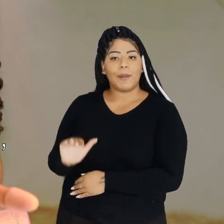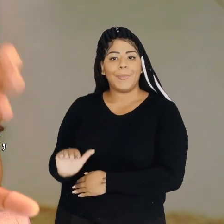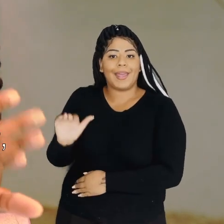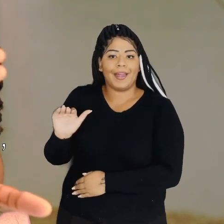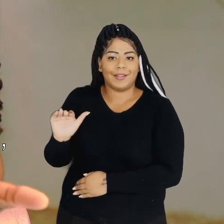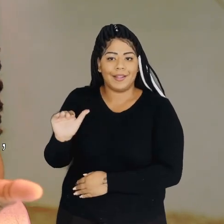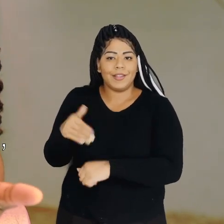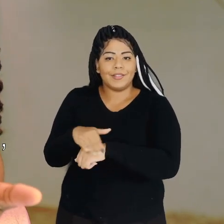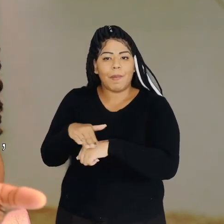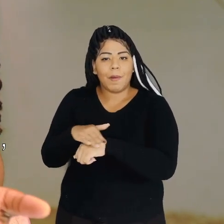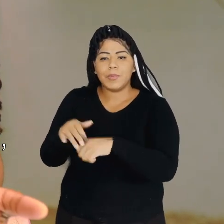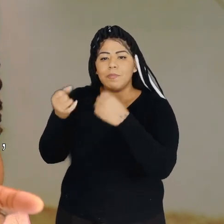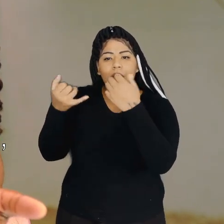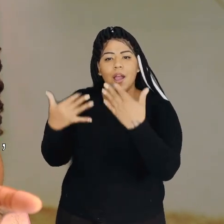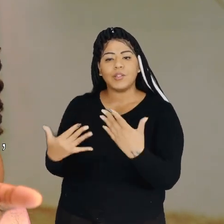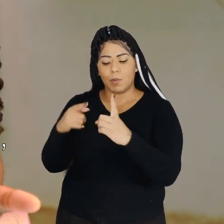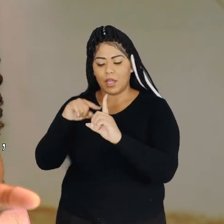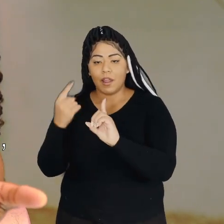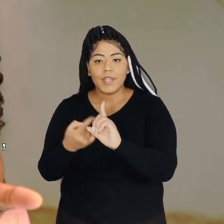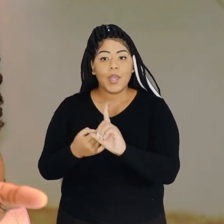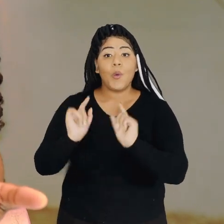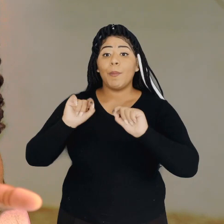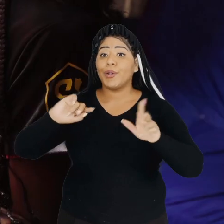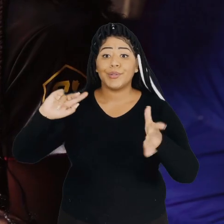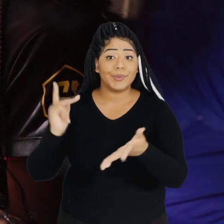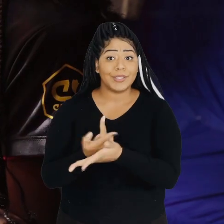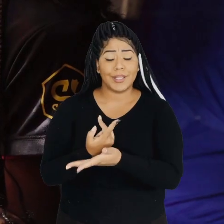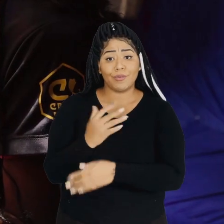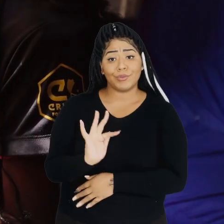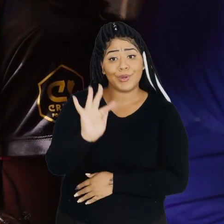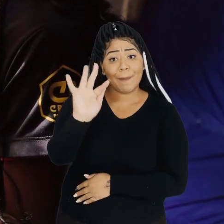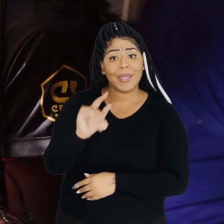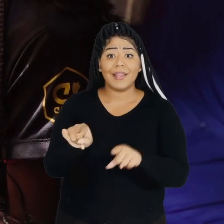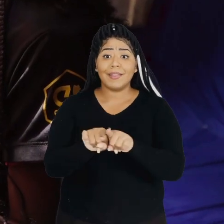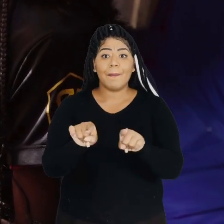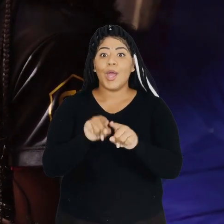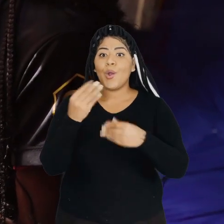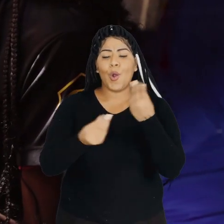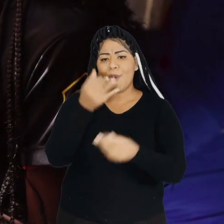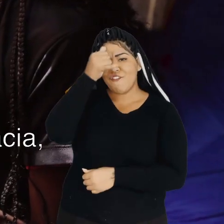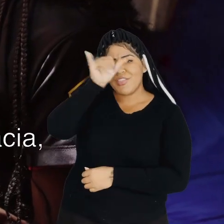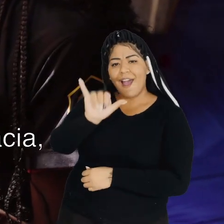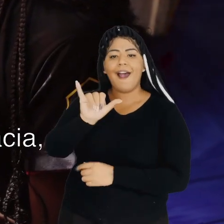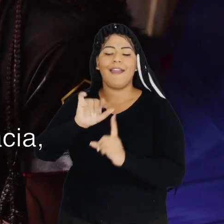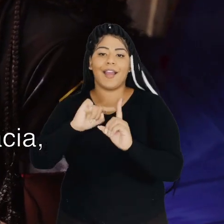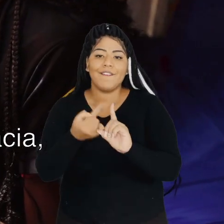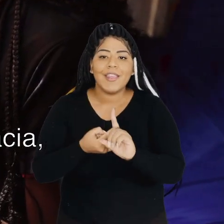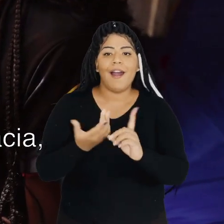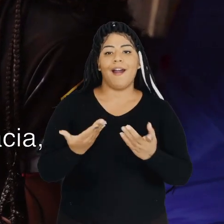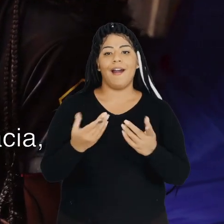chegar para ela, sentar e conversar, explicar sobre gravidez, o que pode acontecer, sobre métodos contraceptivos, levar